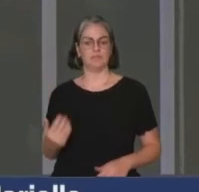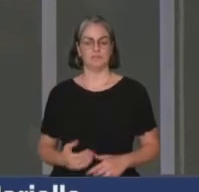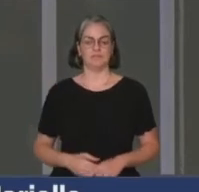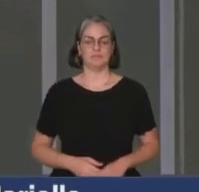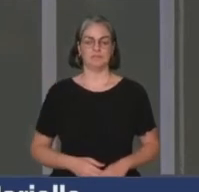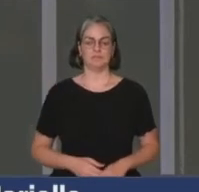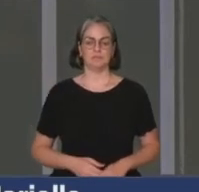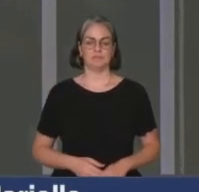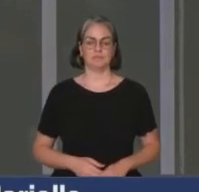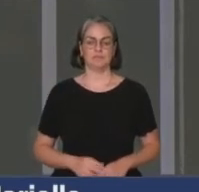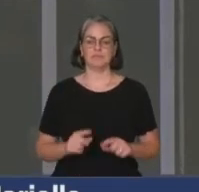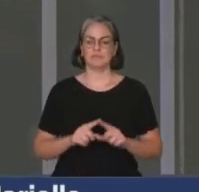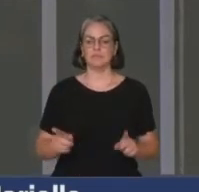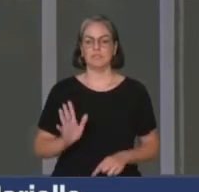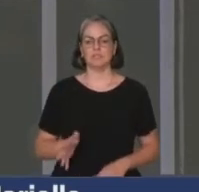Mas são 5 anos.